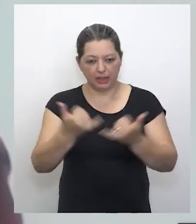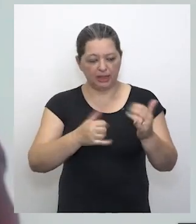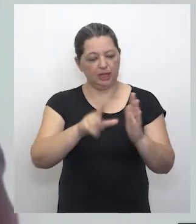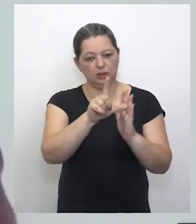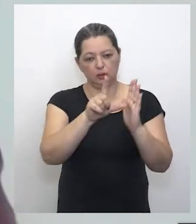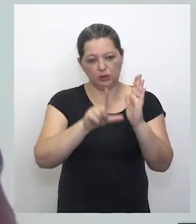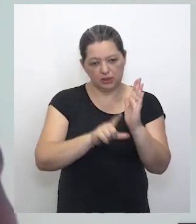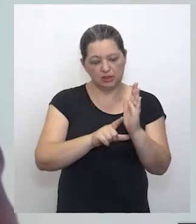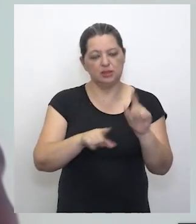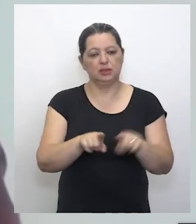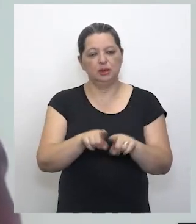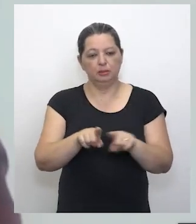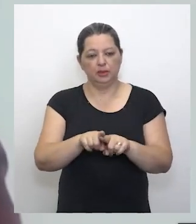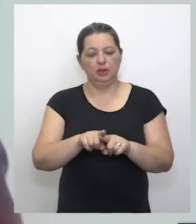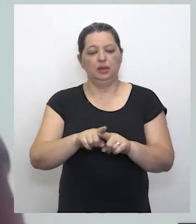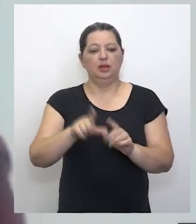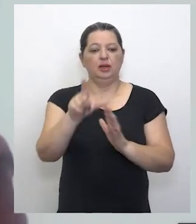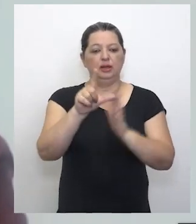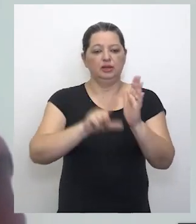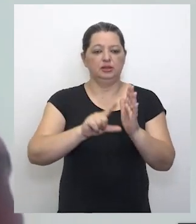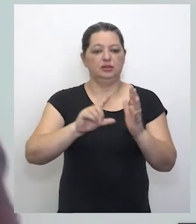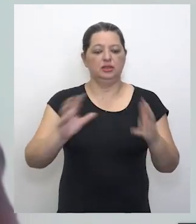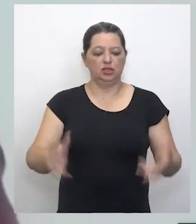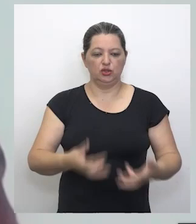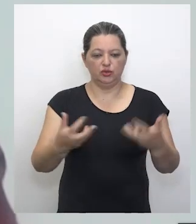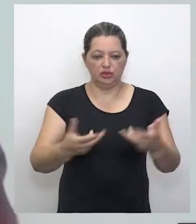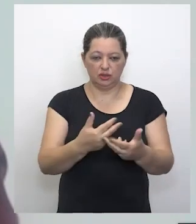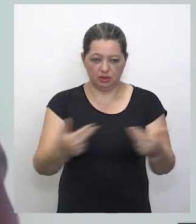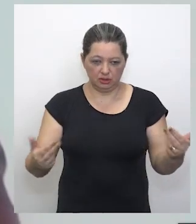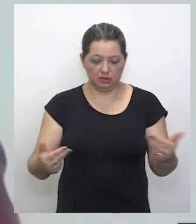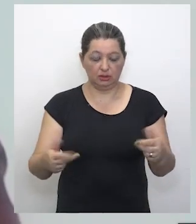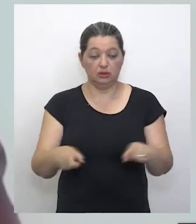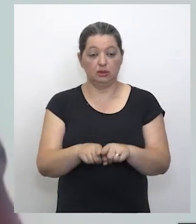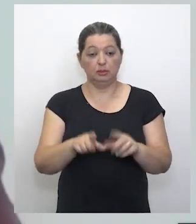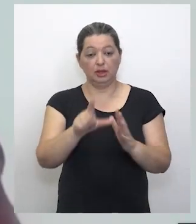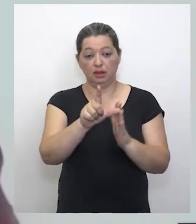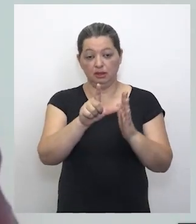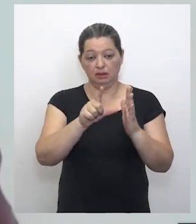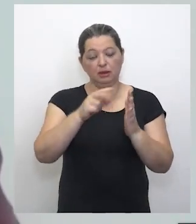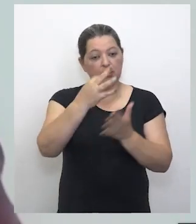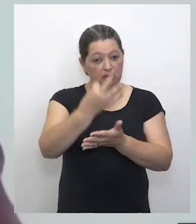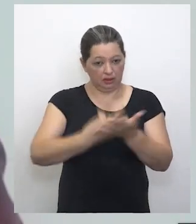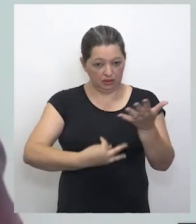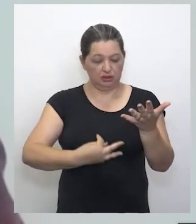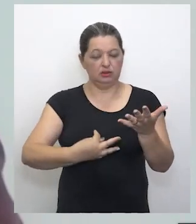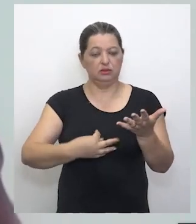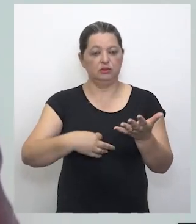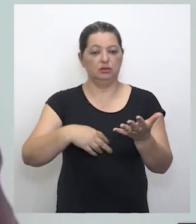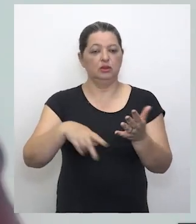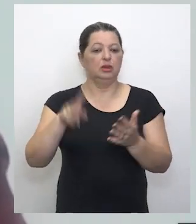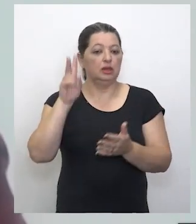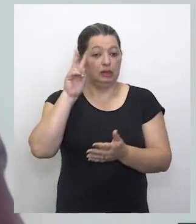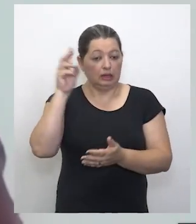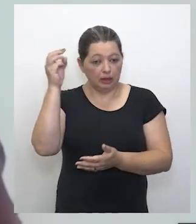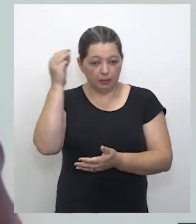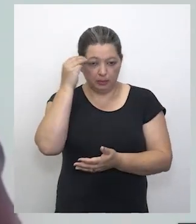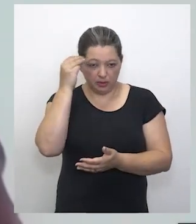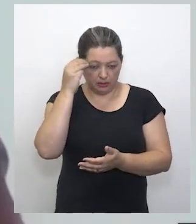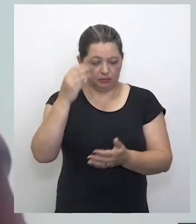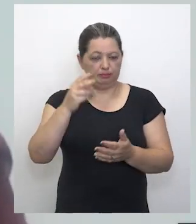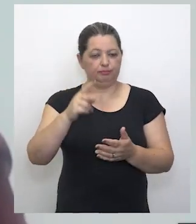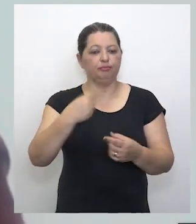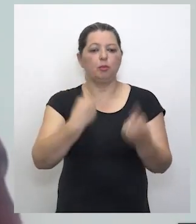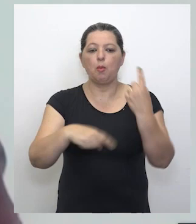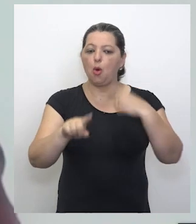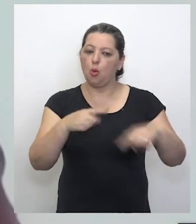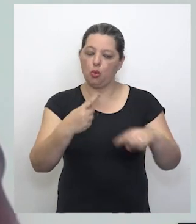de vegetais, né? E também textos de memória, como cantigas, parlendas, leitura e cantoria de canções